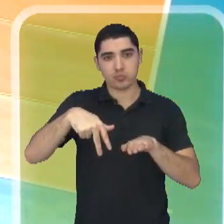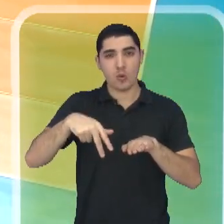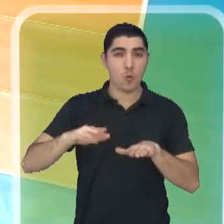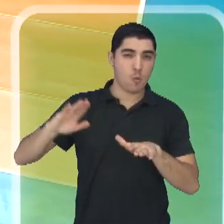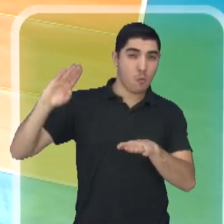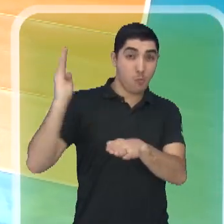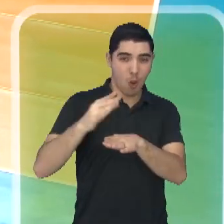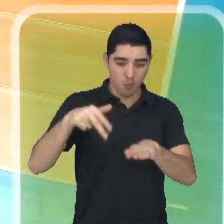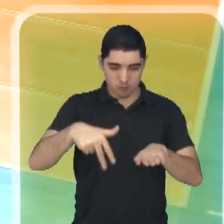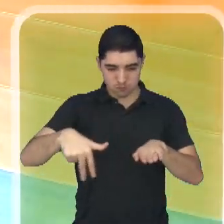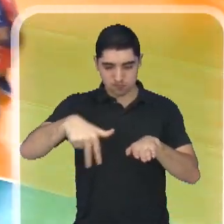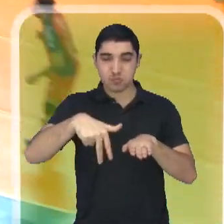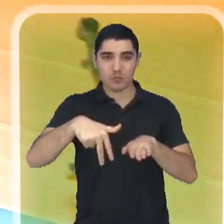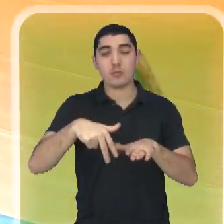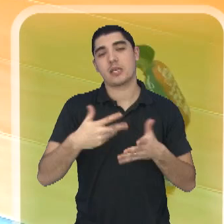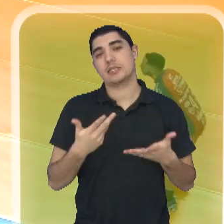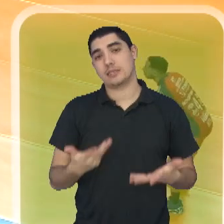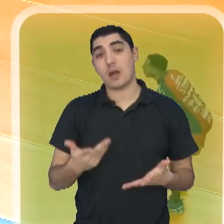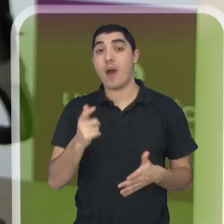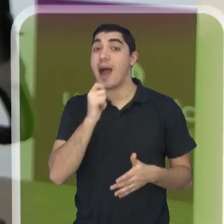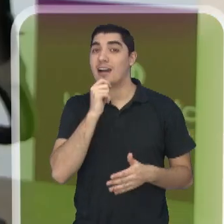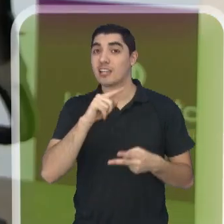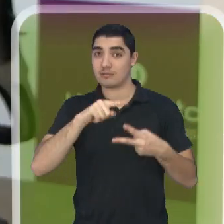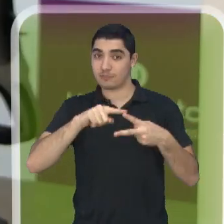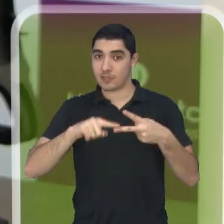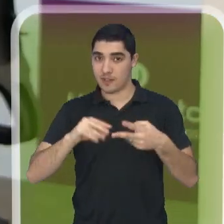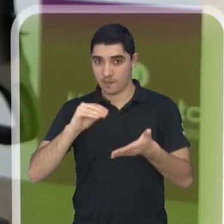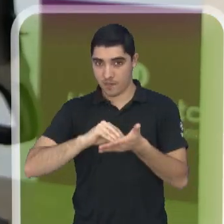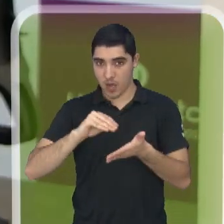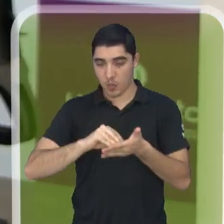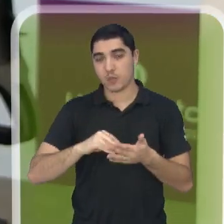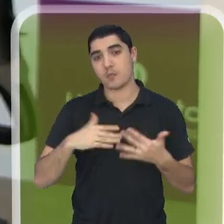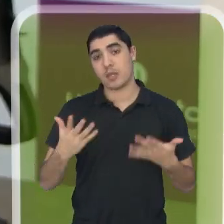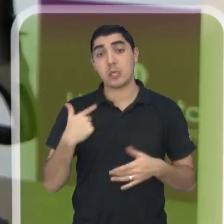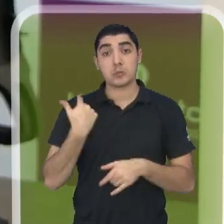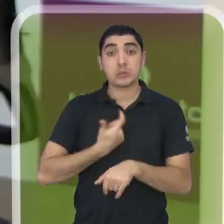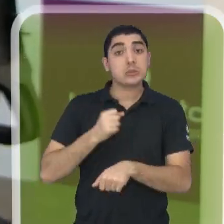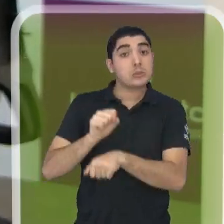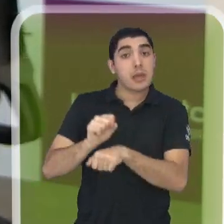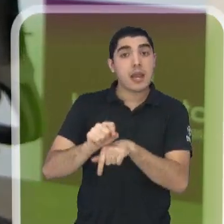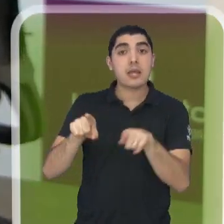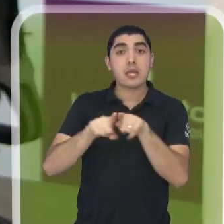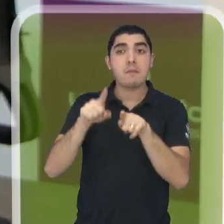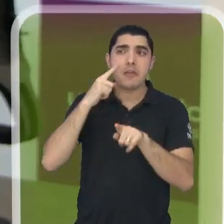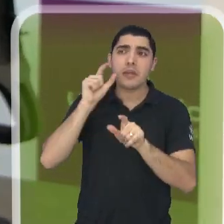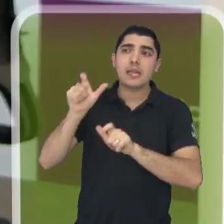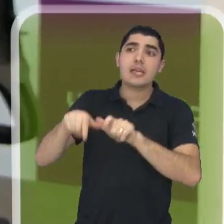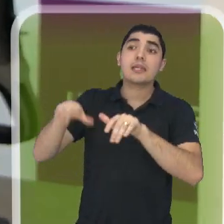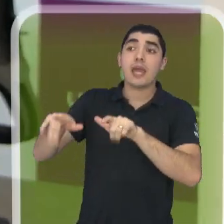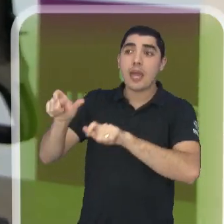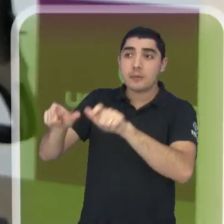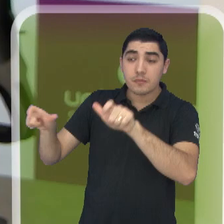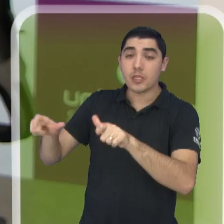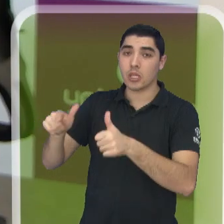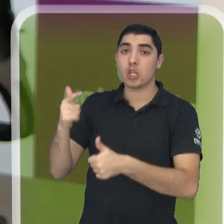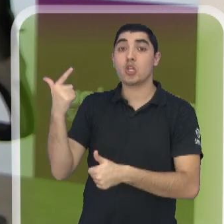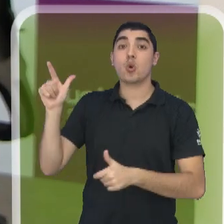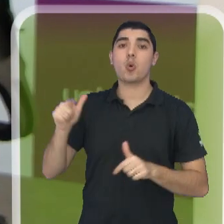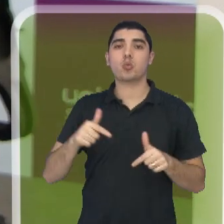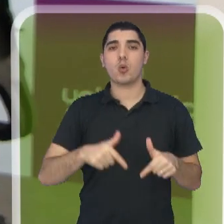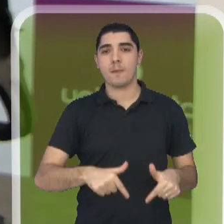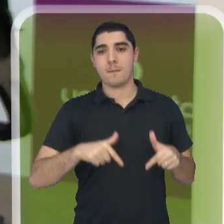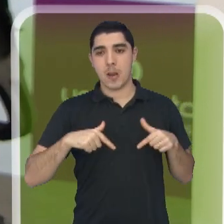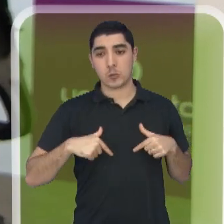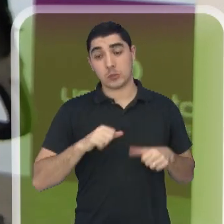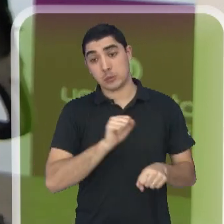conseguiu esses dois jogadores. Estamos aguardando o mercado, aguardando fechar alguns patrocínios ainda para